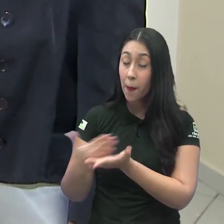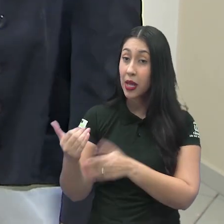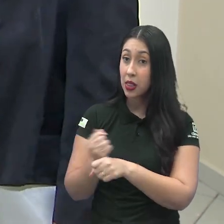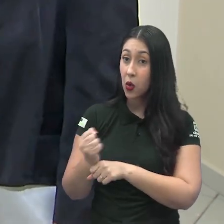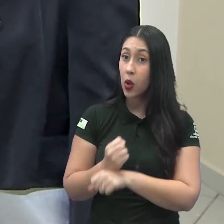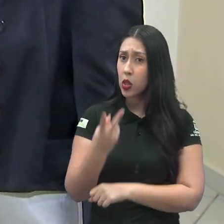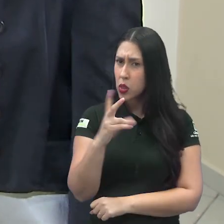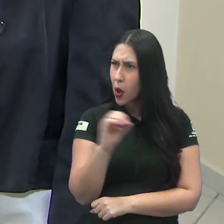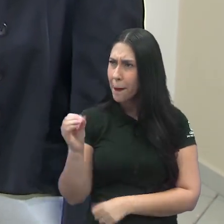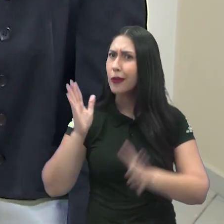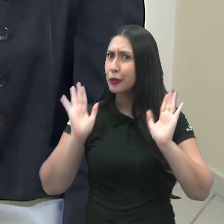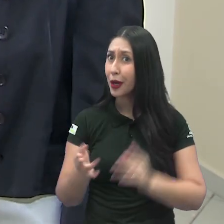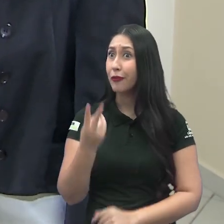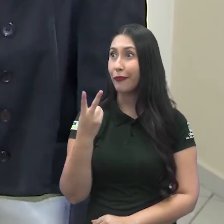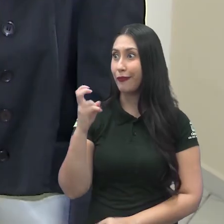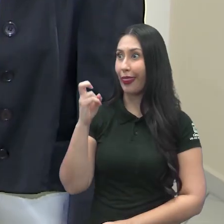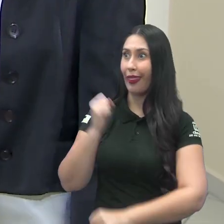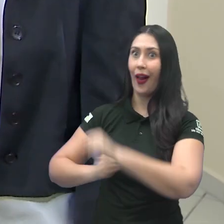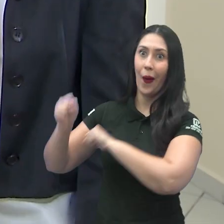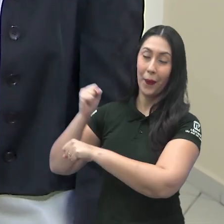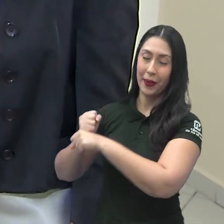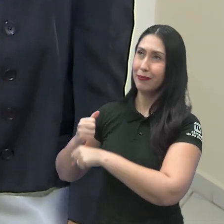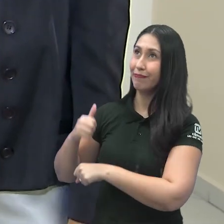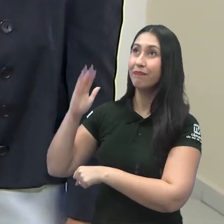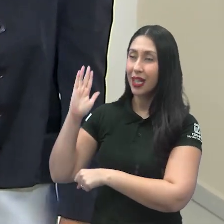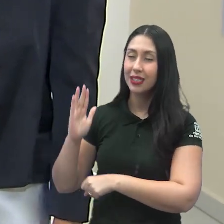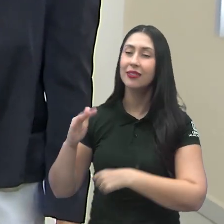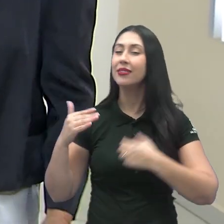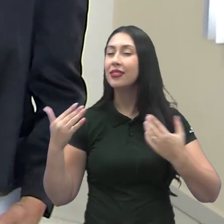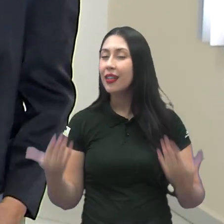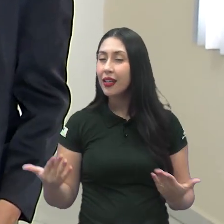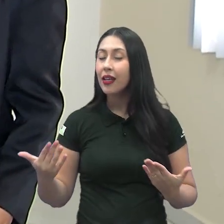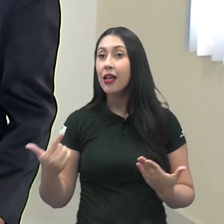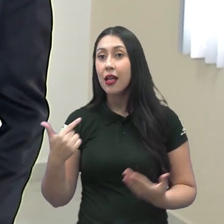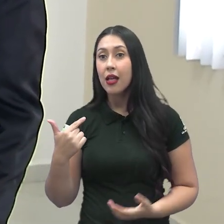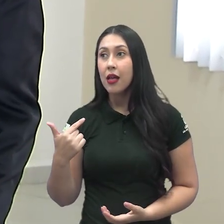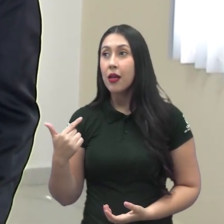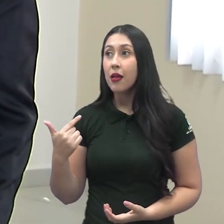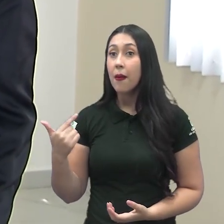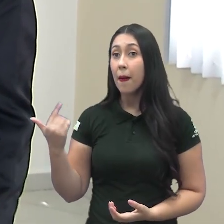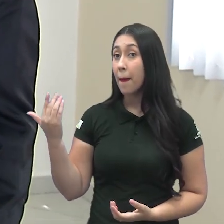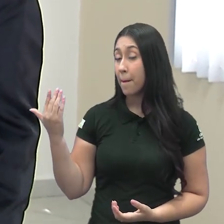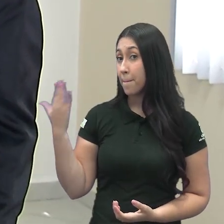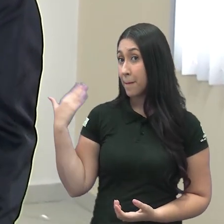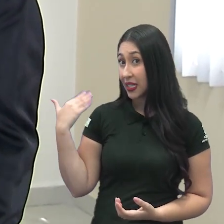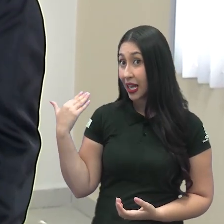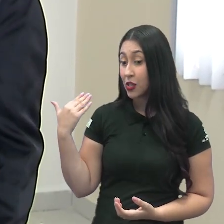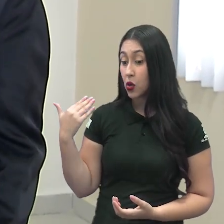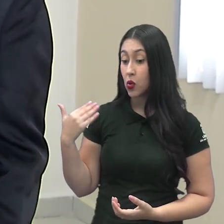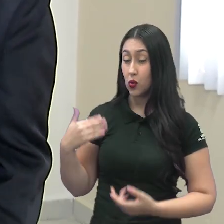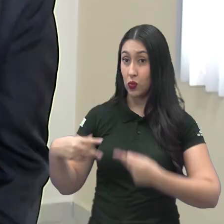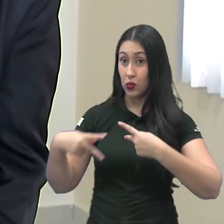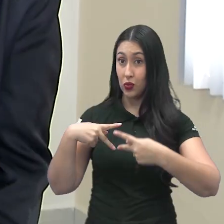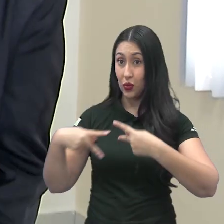comecei em 2000, há mais de 25 anos atrás. E foi justamente quando o aeroporto de São José dos Campos